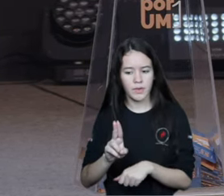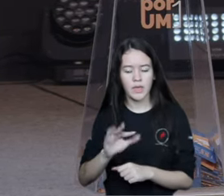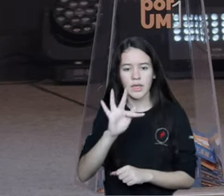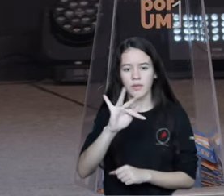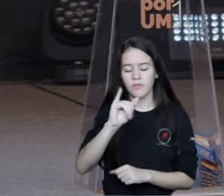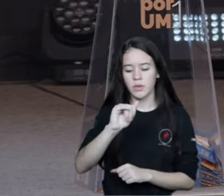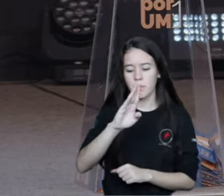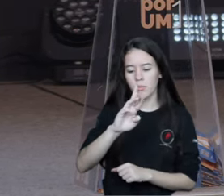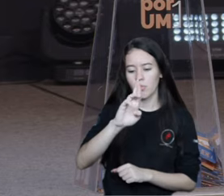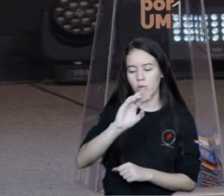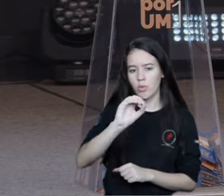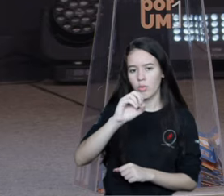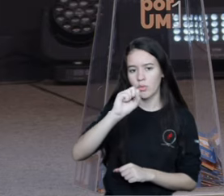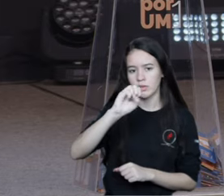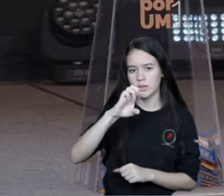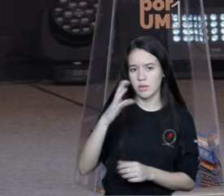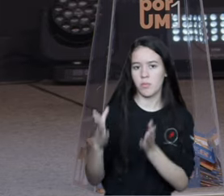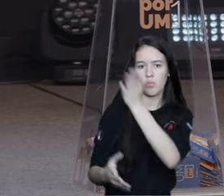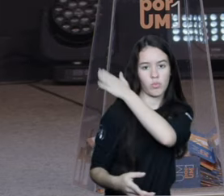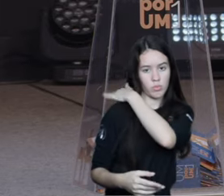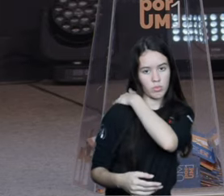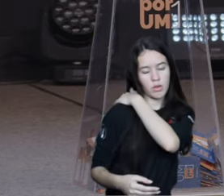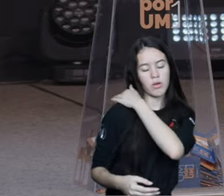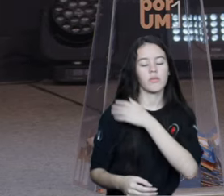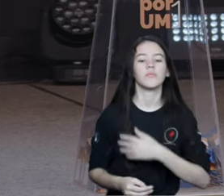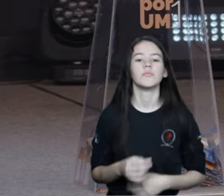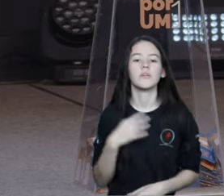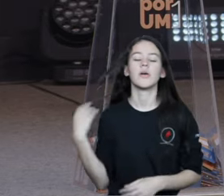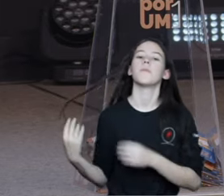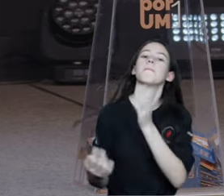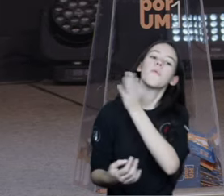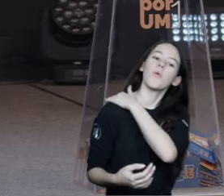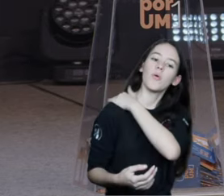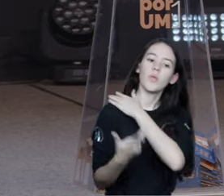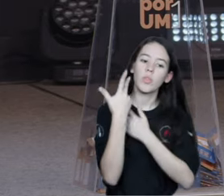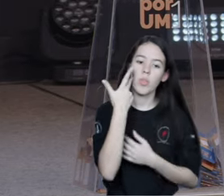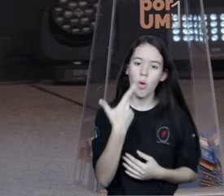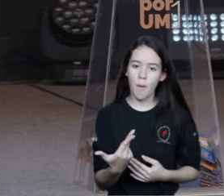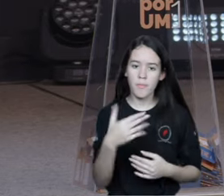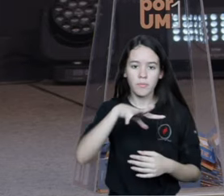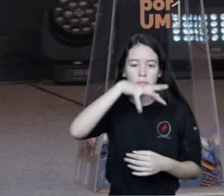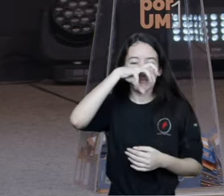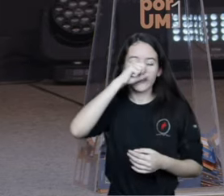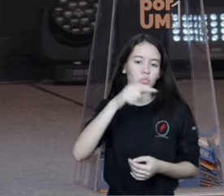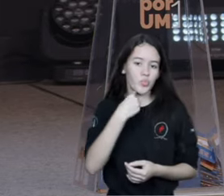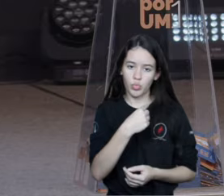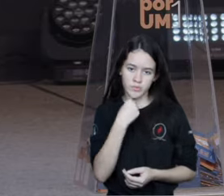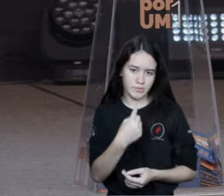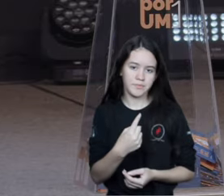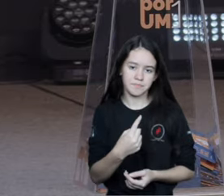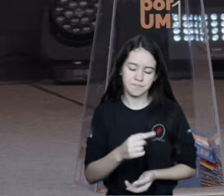fibrose pulmonar o pulmão não faz o movimento normal para respirar